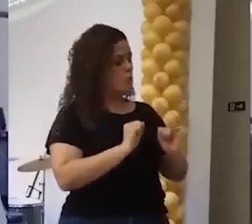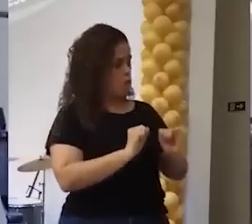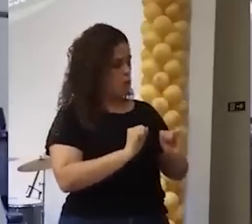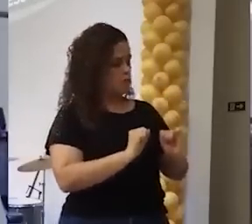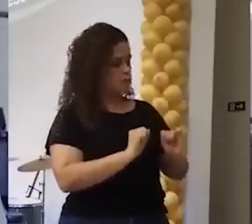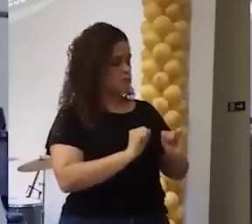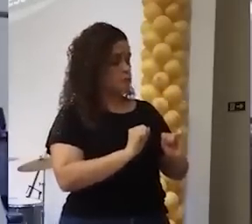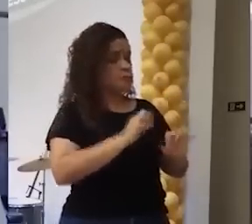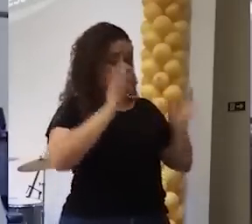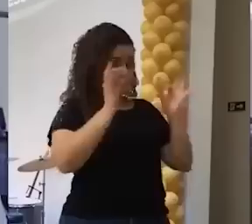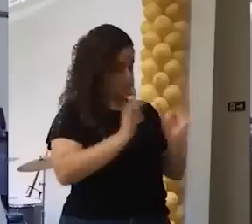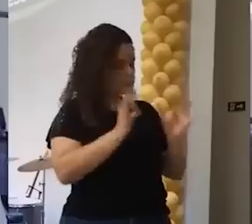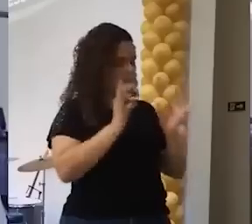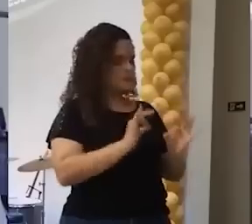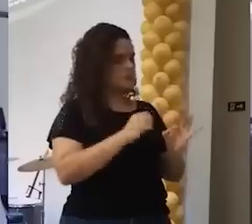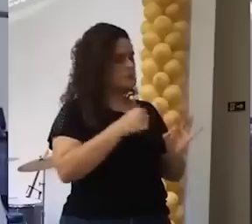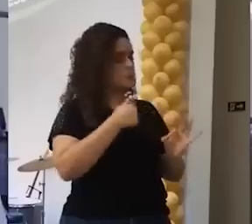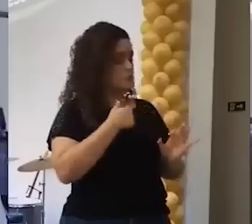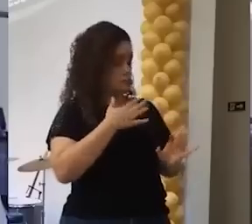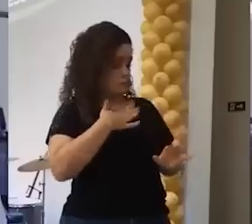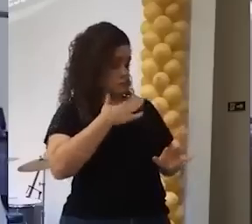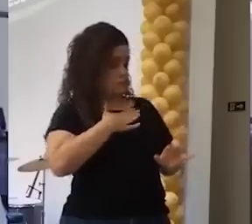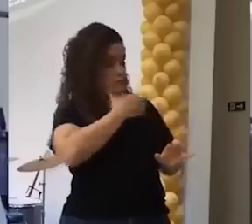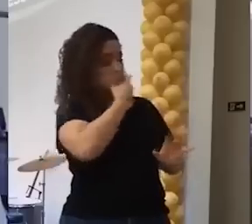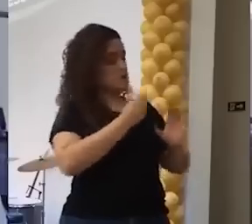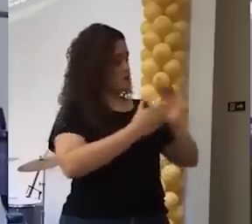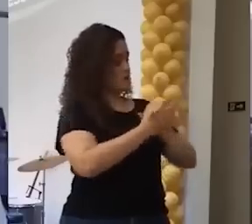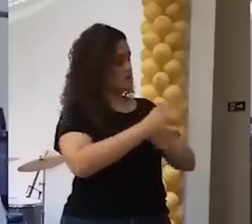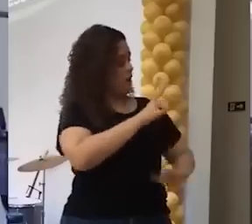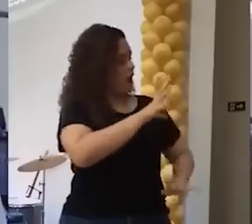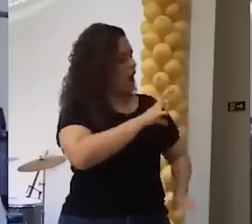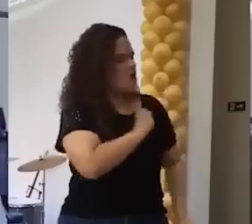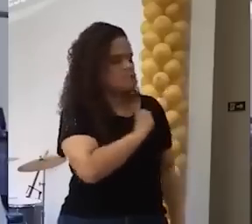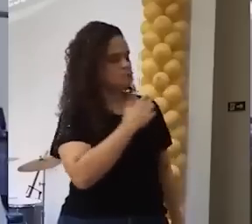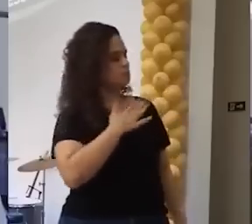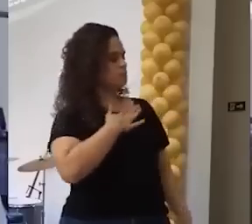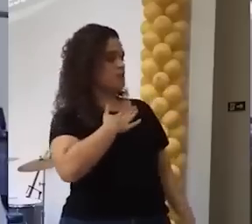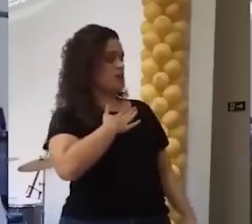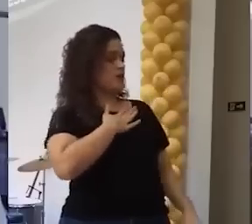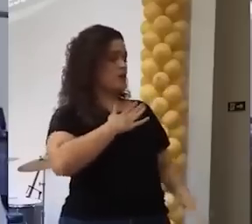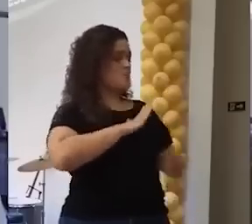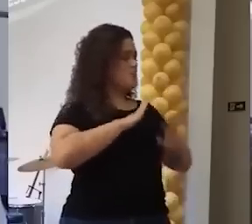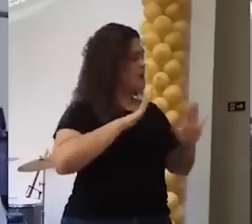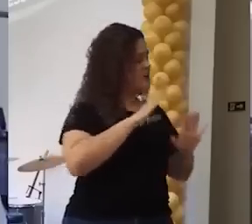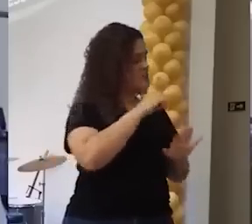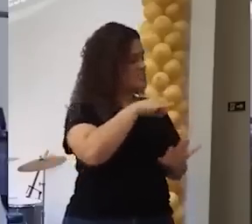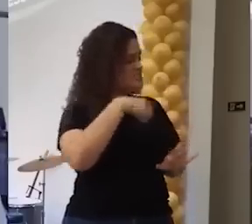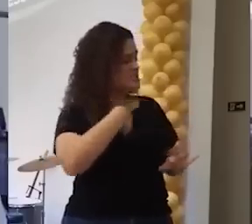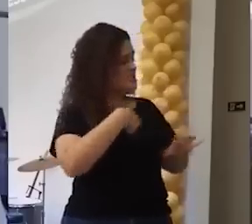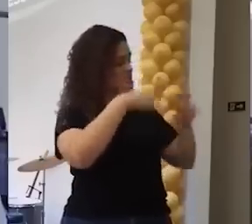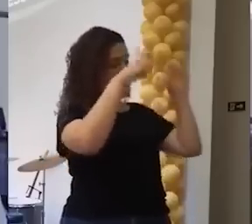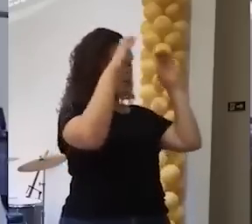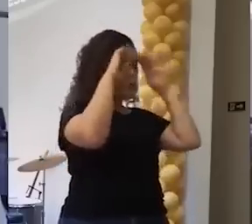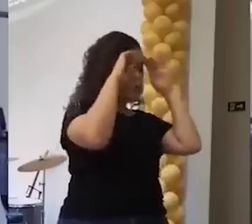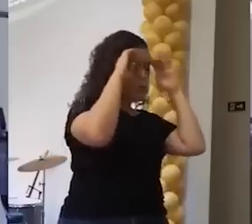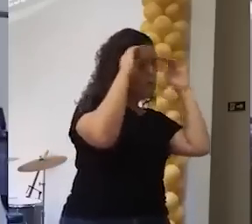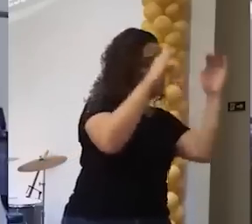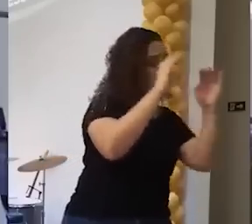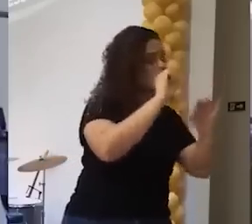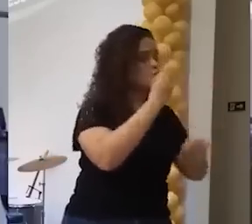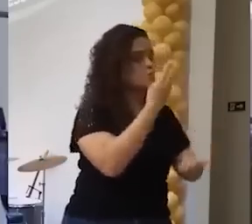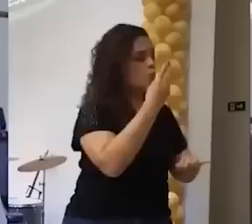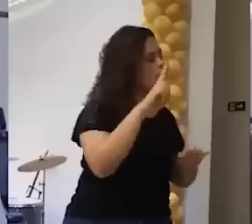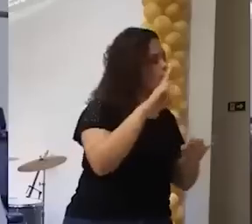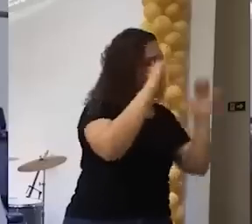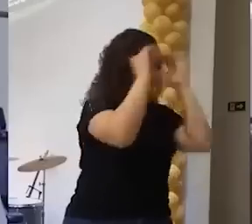eu posso lhe garantir que o meu marido me ama, mas se eu sou submissa a ele ou não,